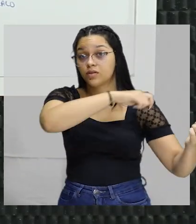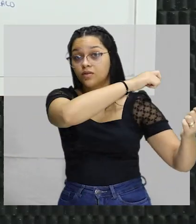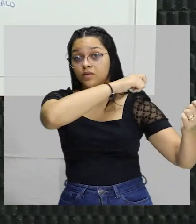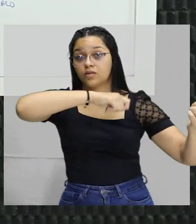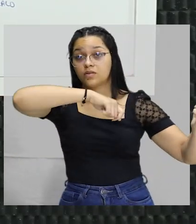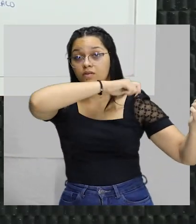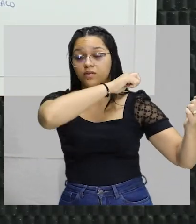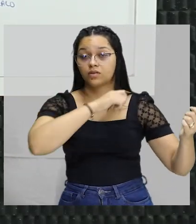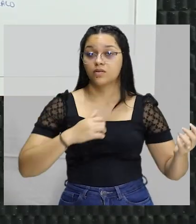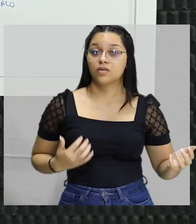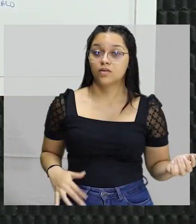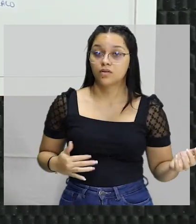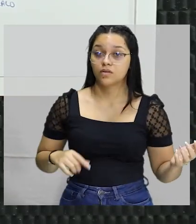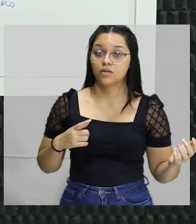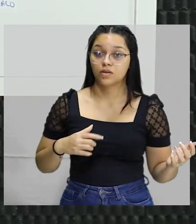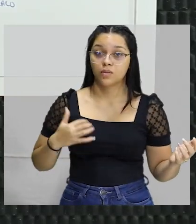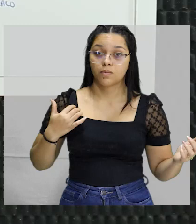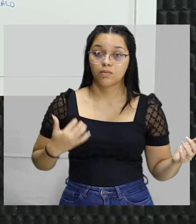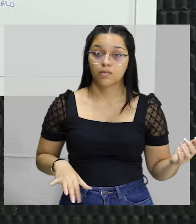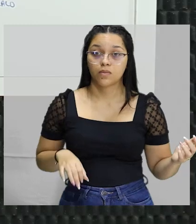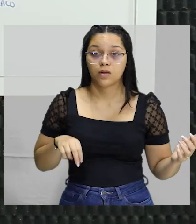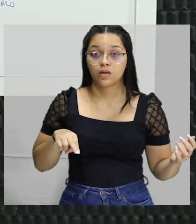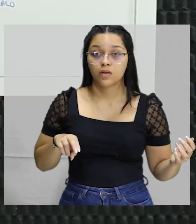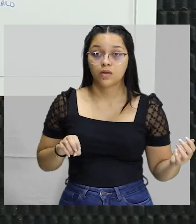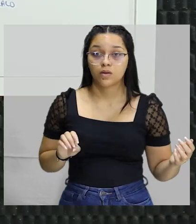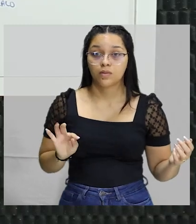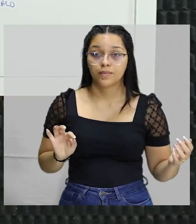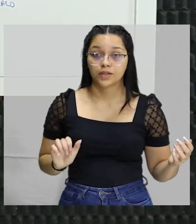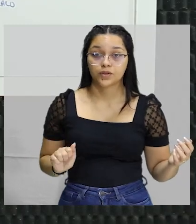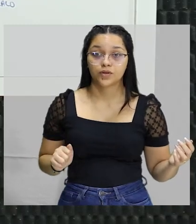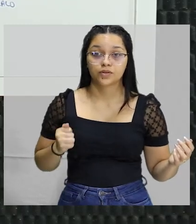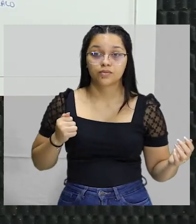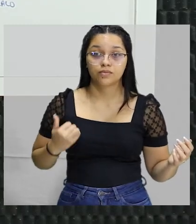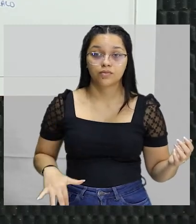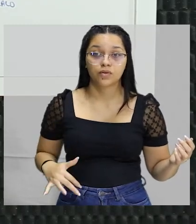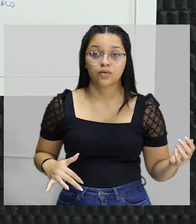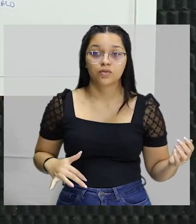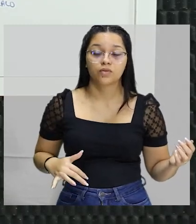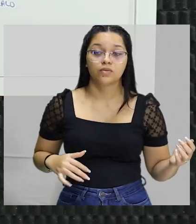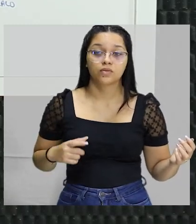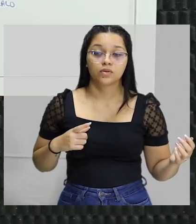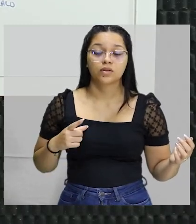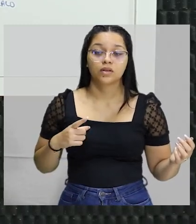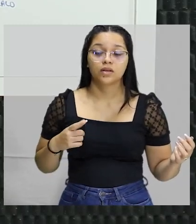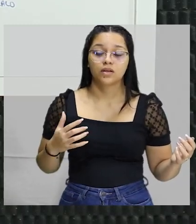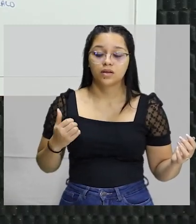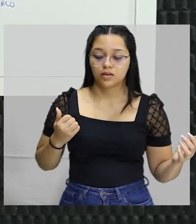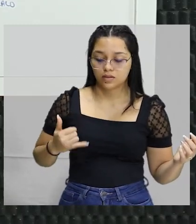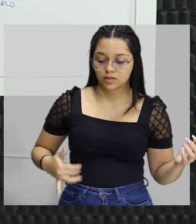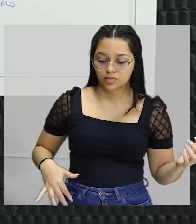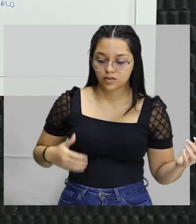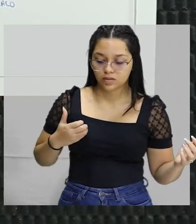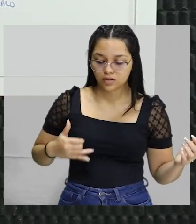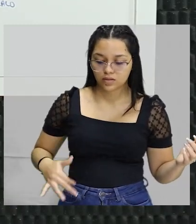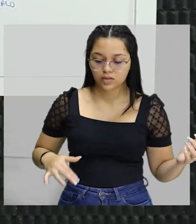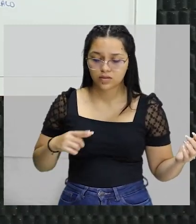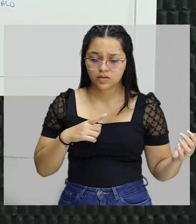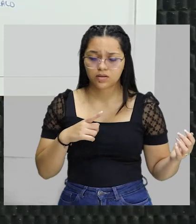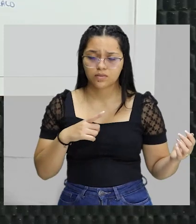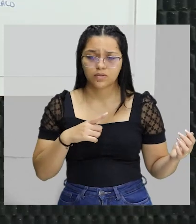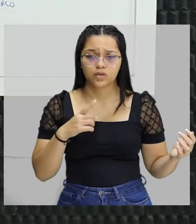O violão vai emitir uma nota, né? Ele vai aí, né, emitir uma certa frequência de